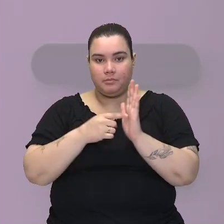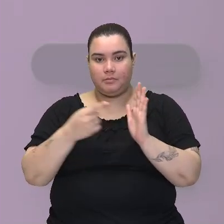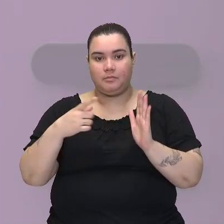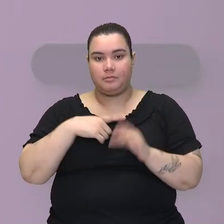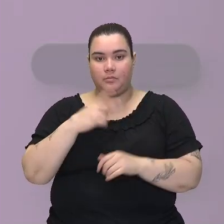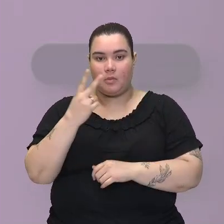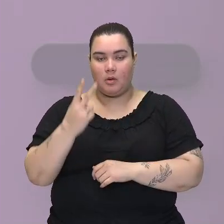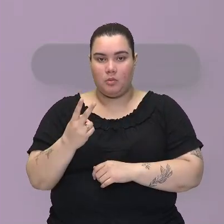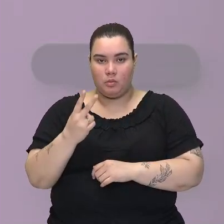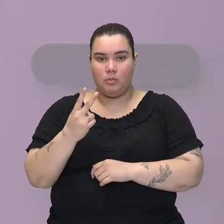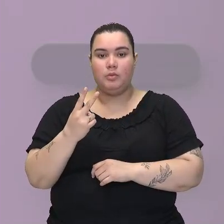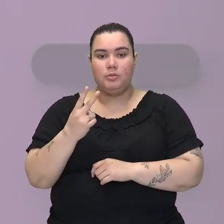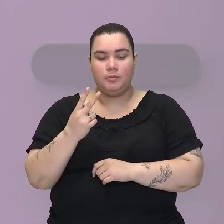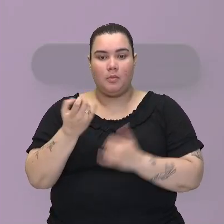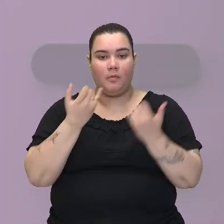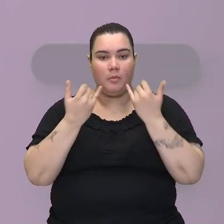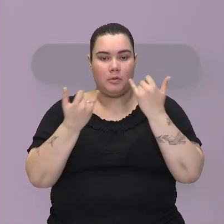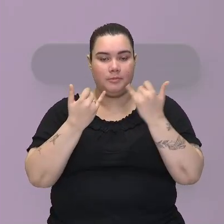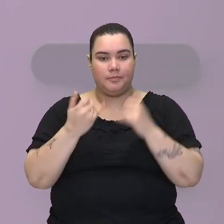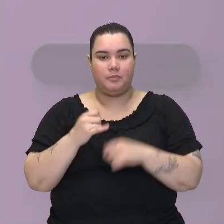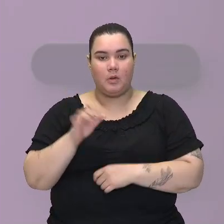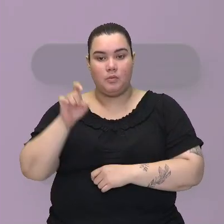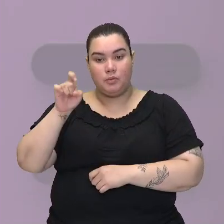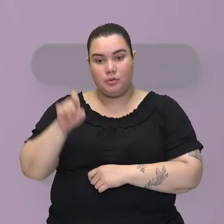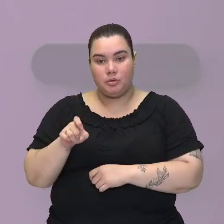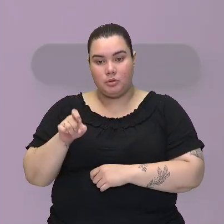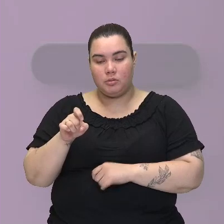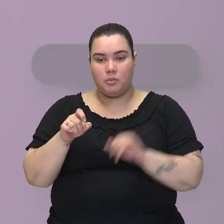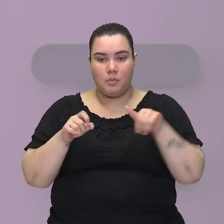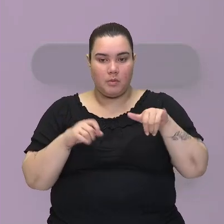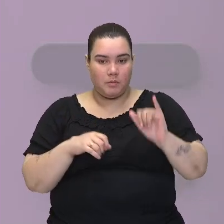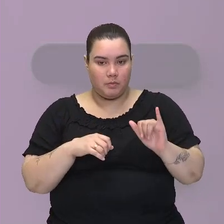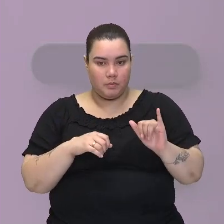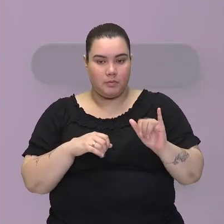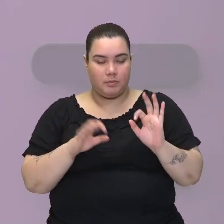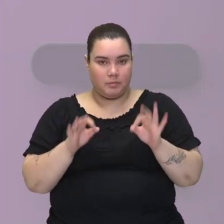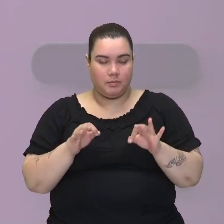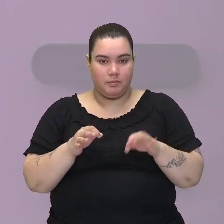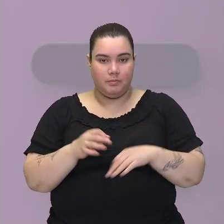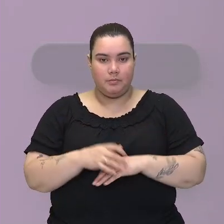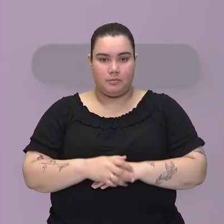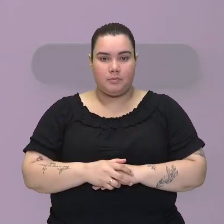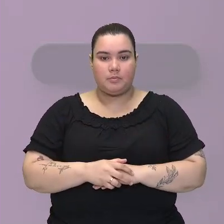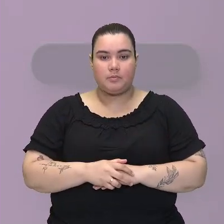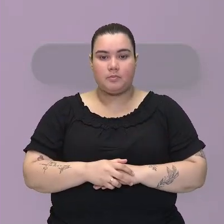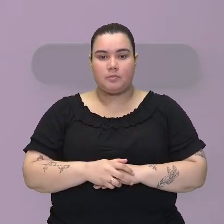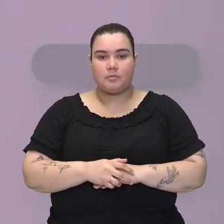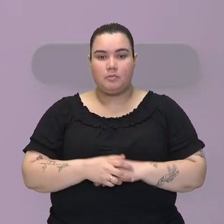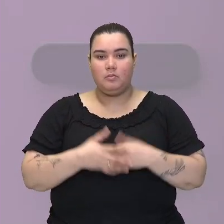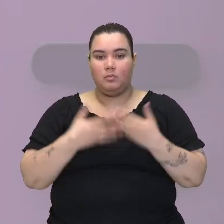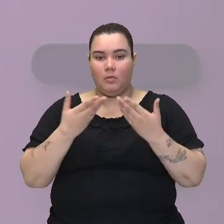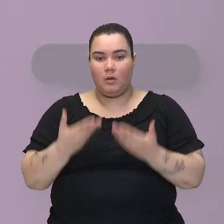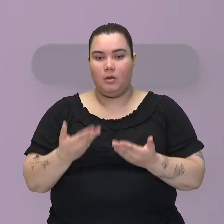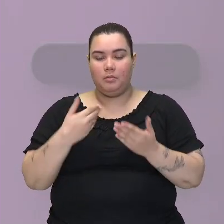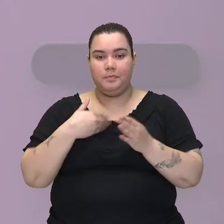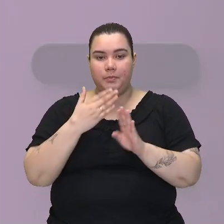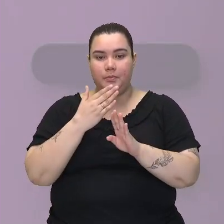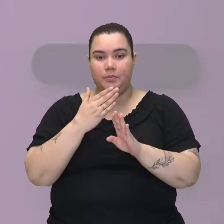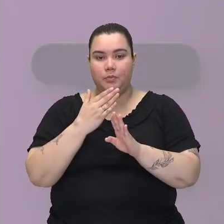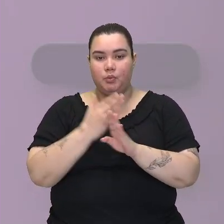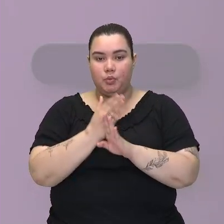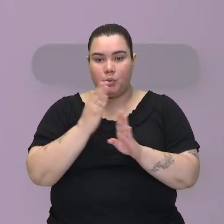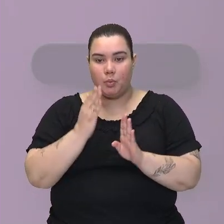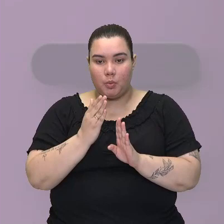duas coordenadas. Eu tenho a coordenada x e a coordenada y, tudo bem? Então, para eu determinar